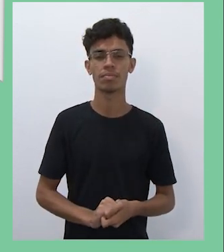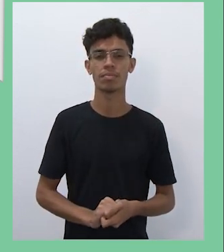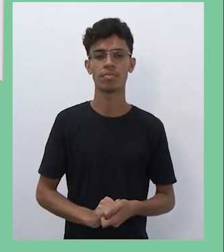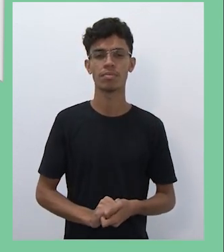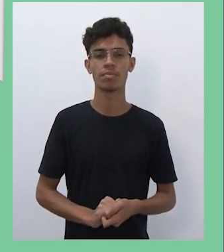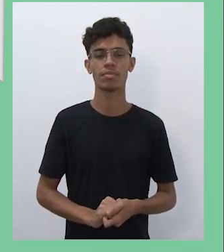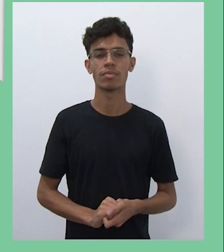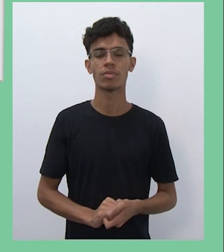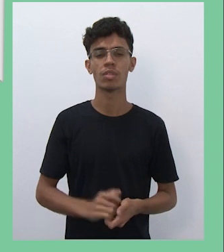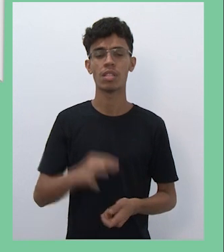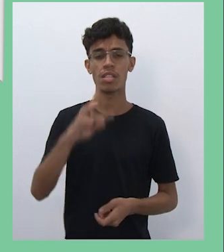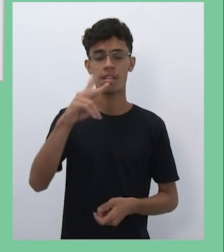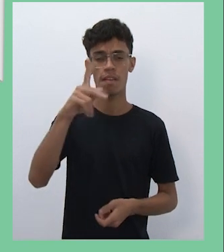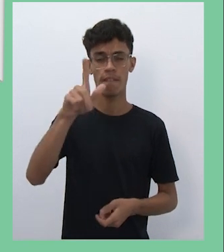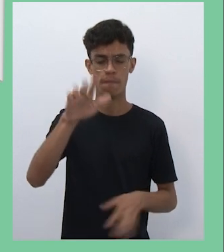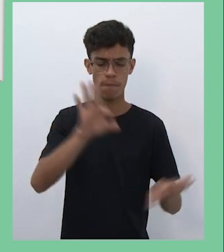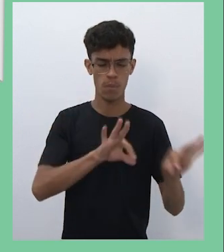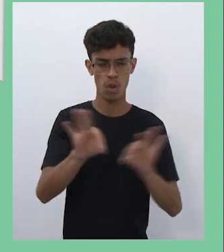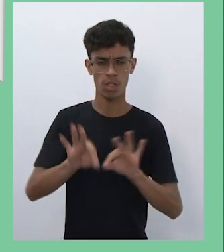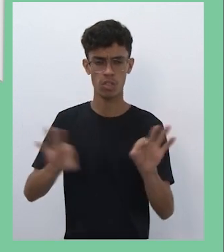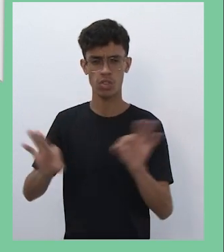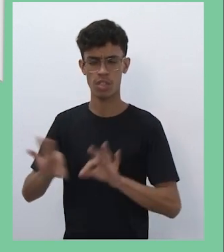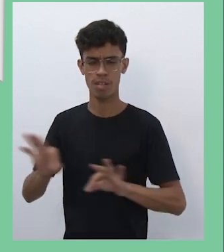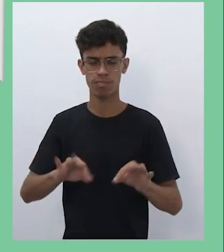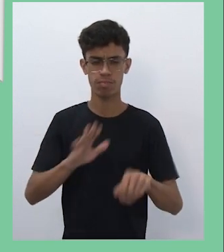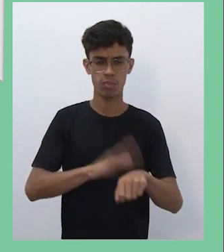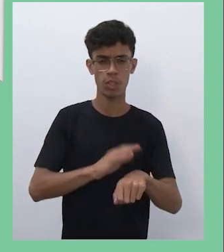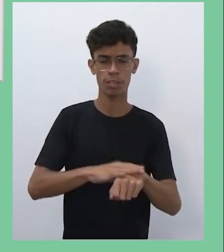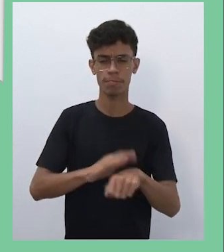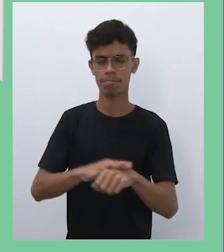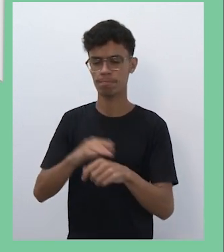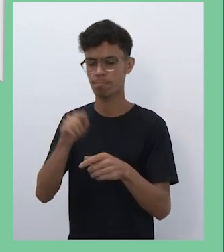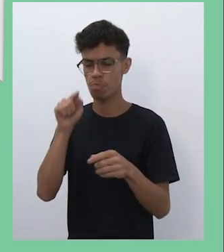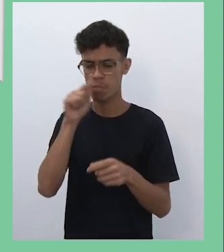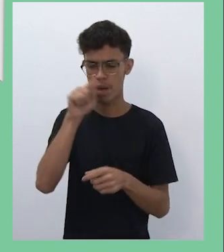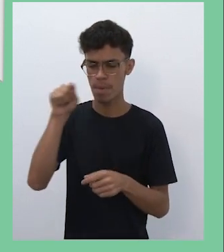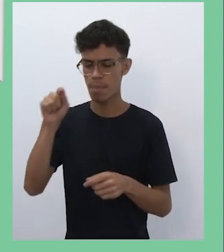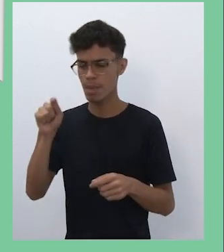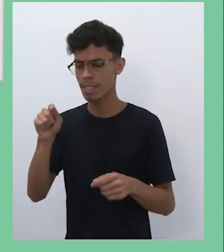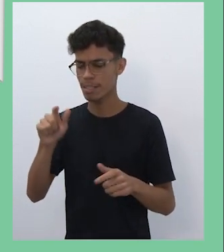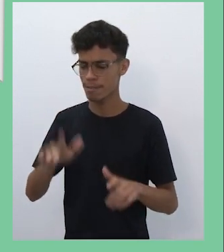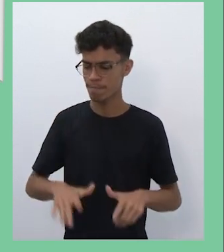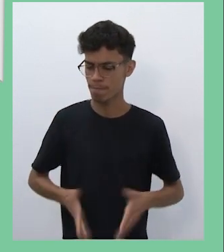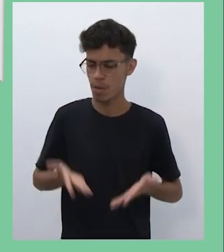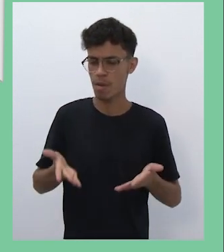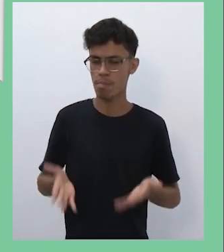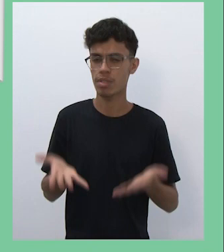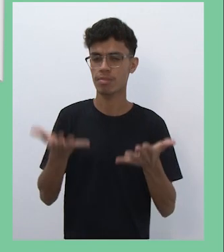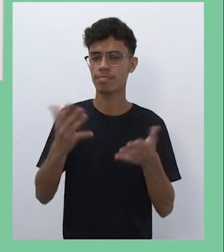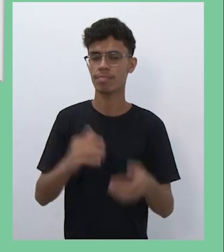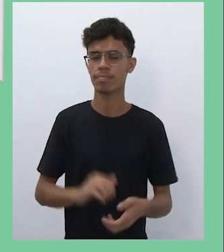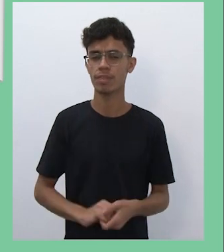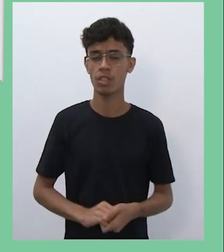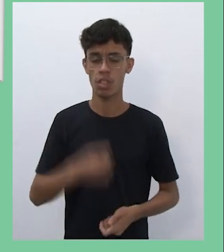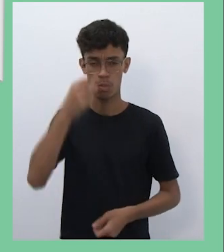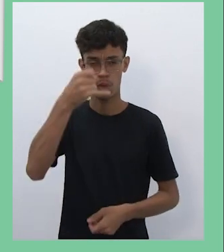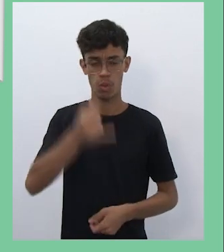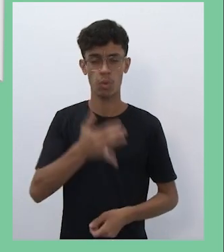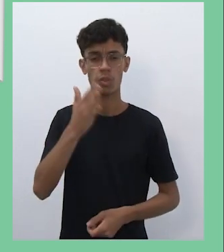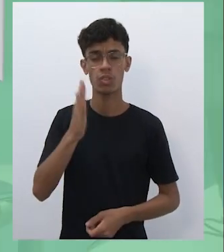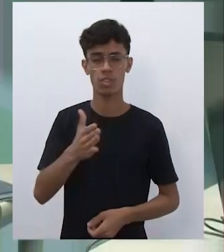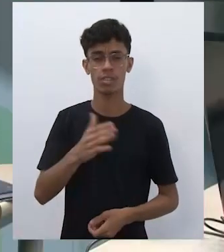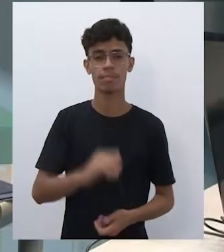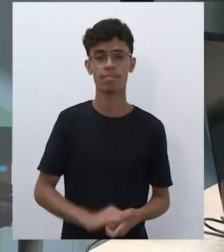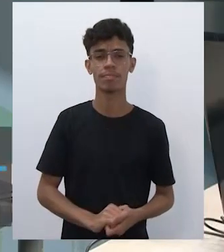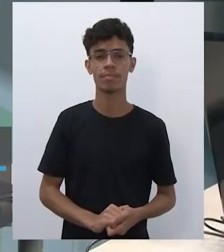quê? Planejar, fazer, checar e agir, não é? A gente falou bastante também nessas etapas aí do PDCA,